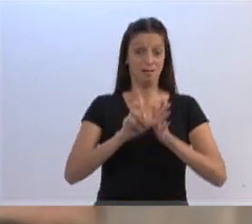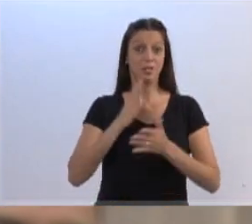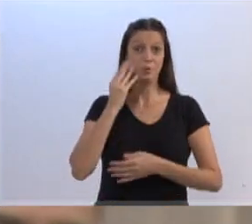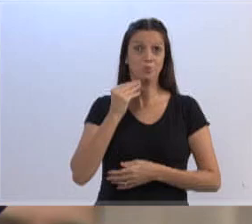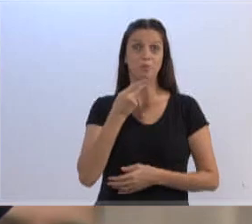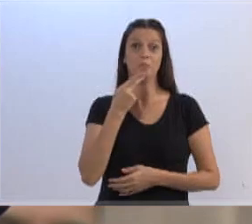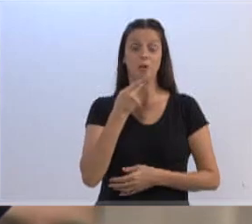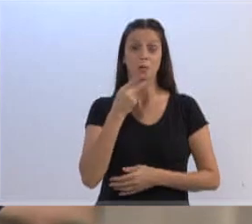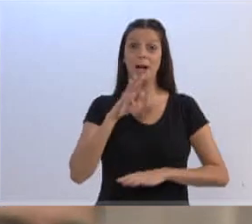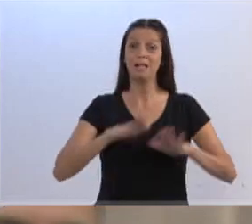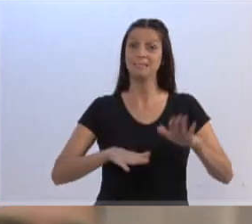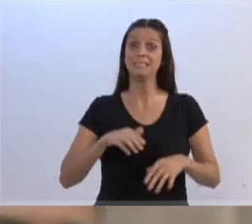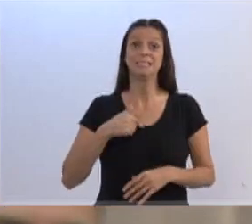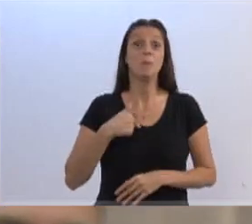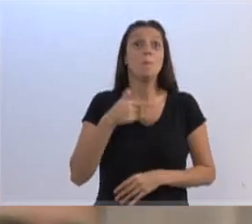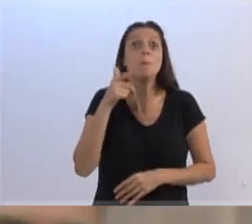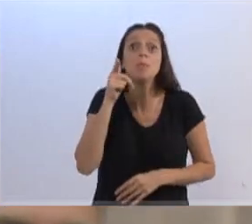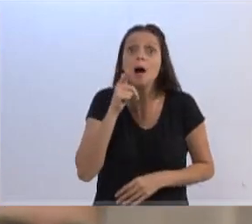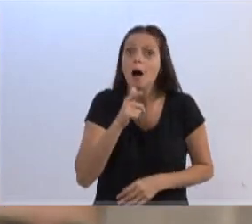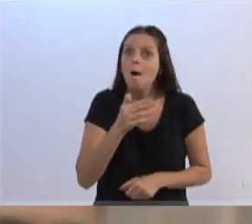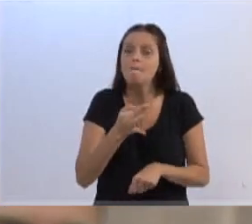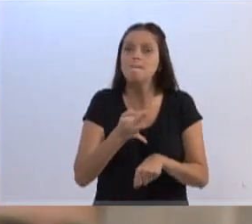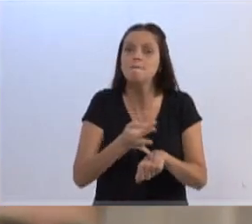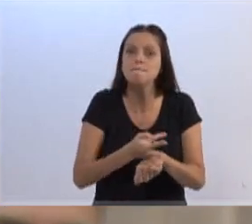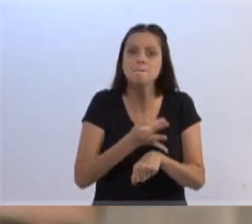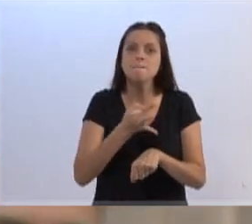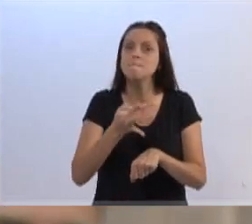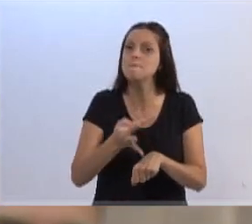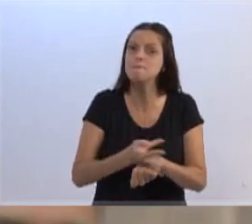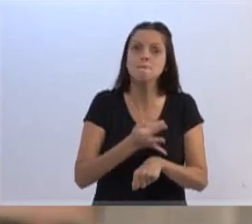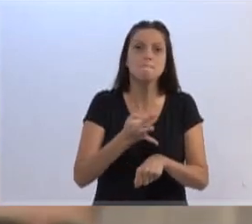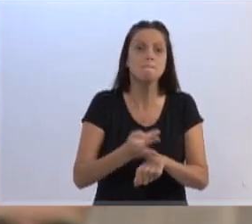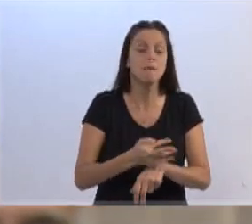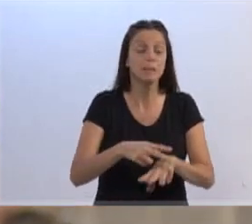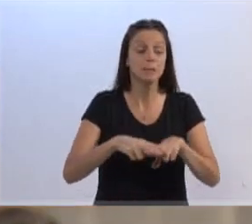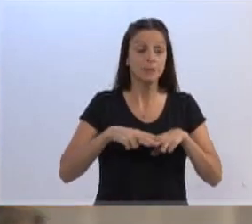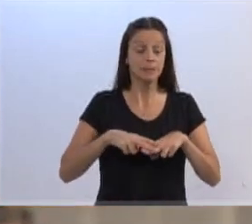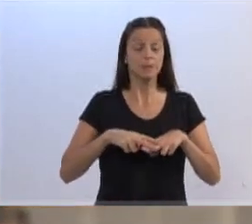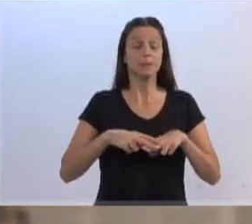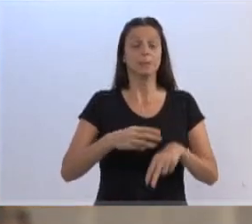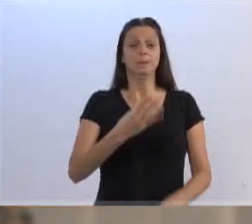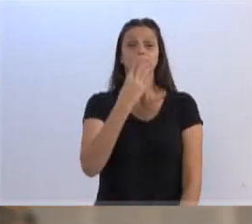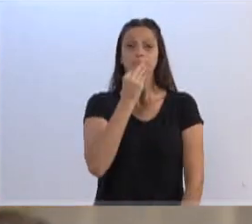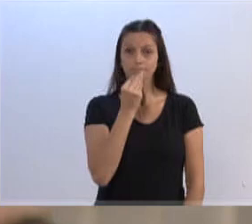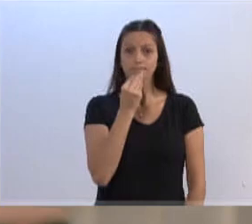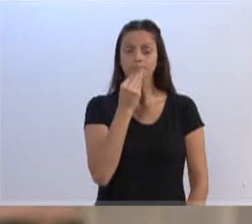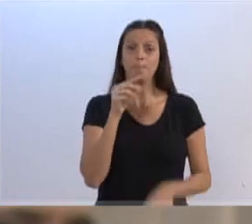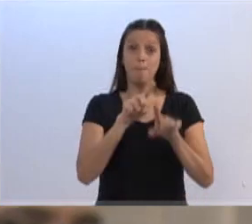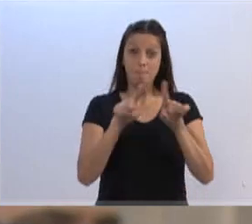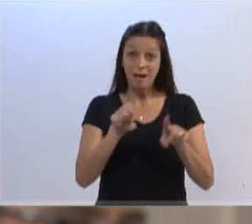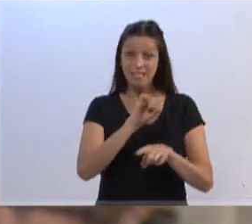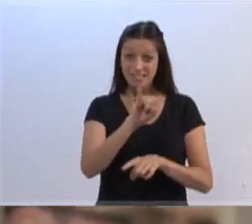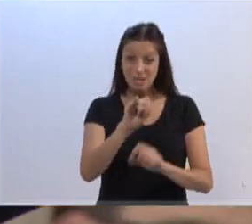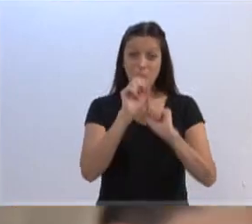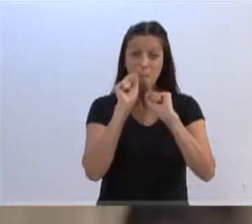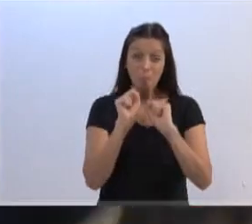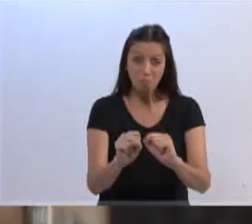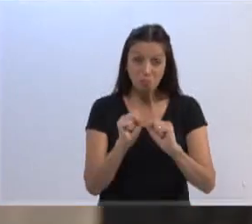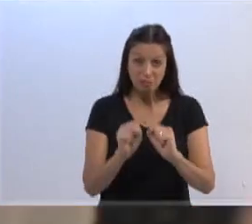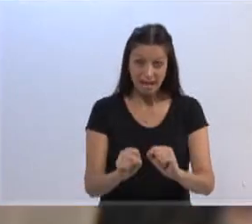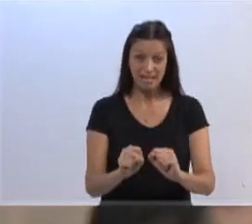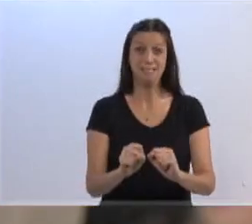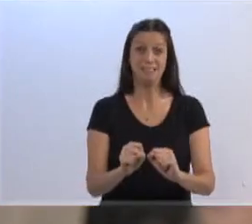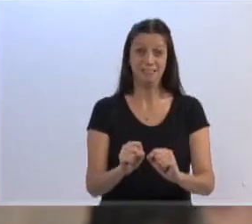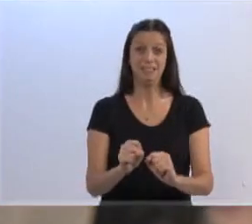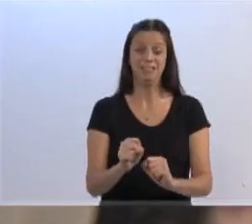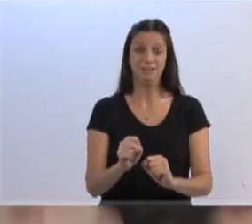não consigo me conter. E aí eu prefiro me calar. Mas que se fosse para utilizar da forma que eu sempre tratei